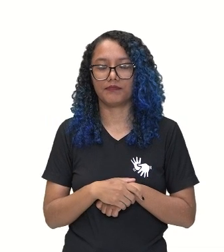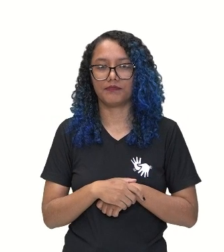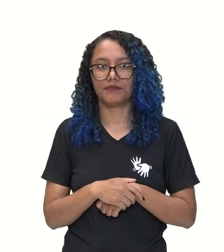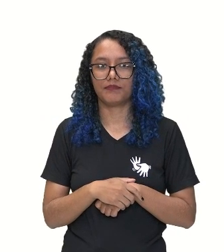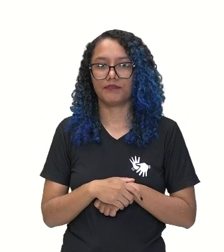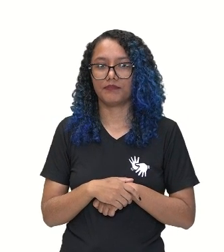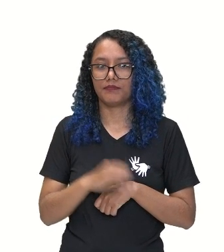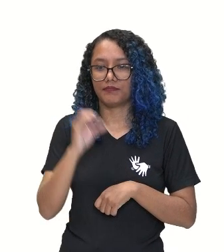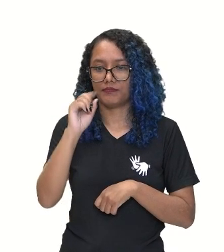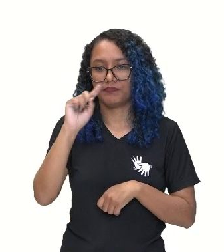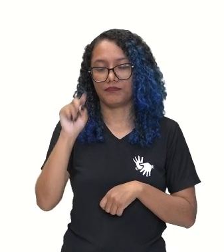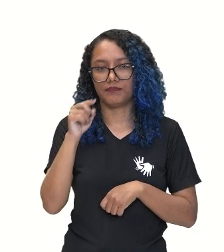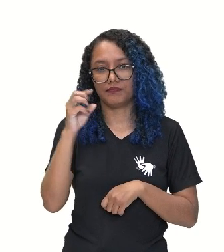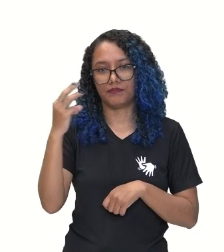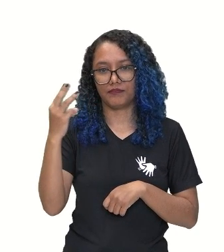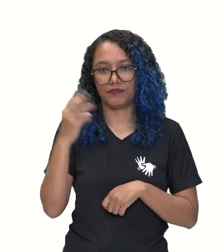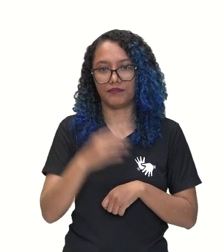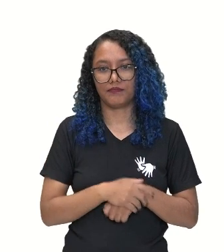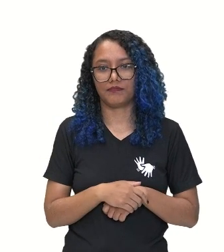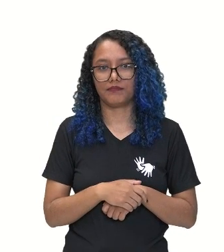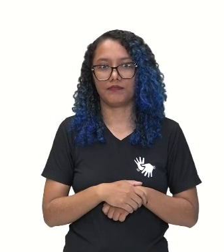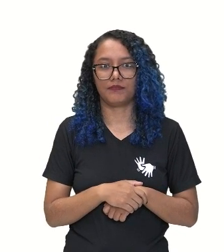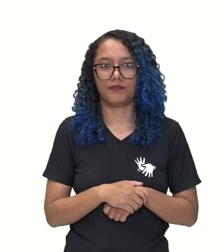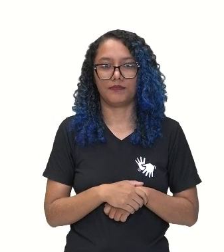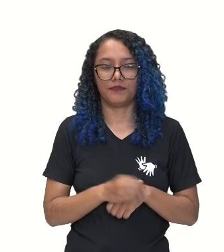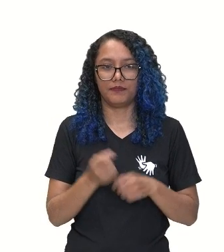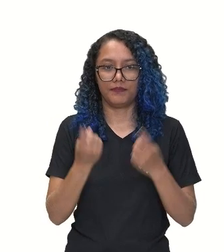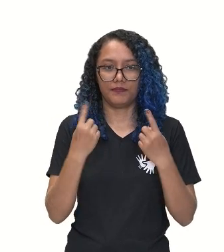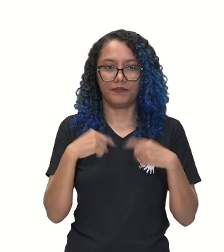escrever 3 décimos. O próximo,